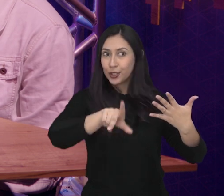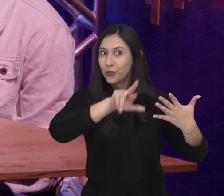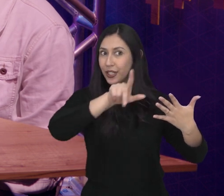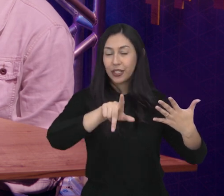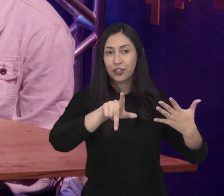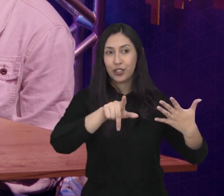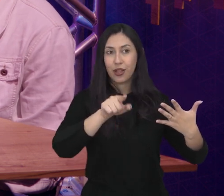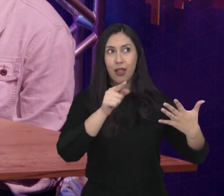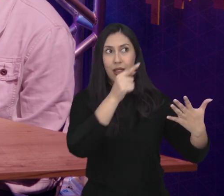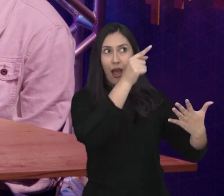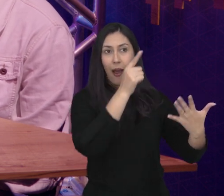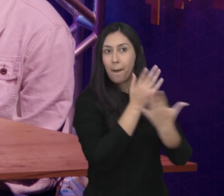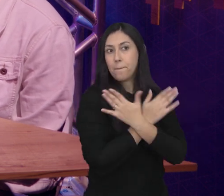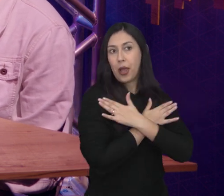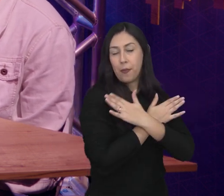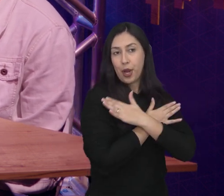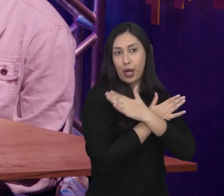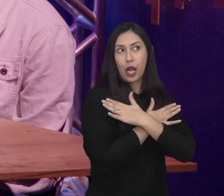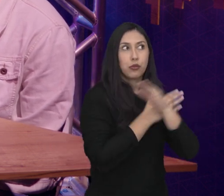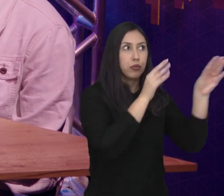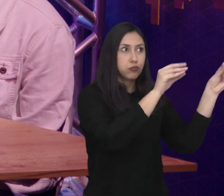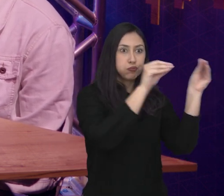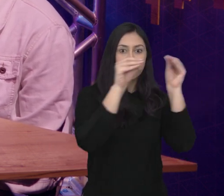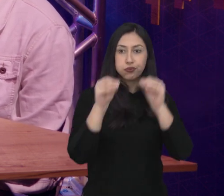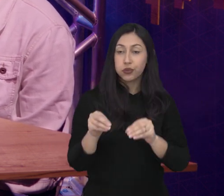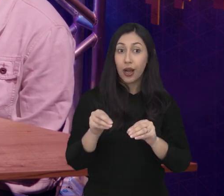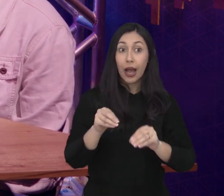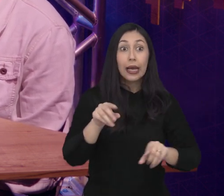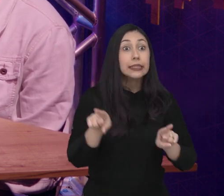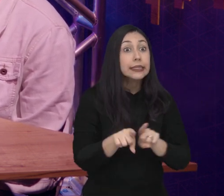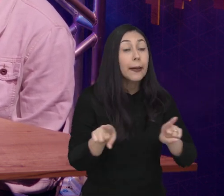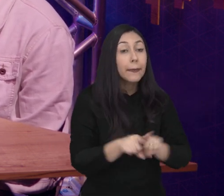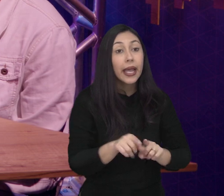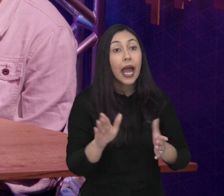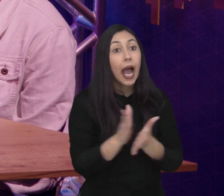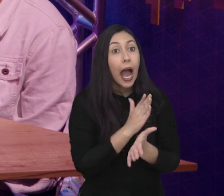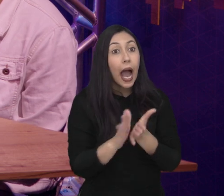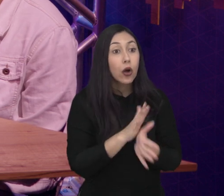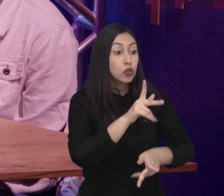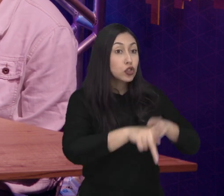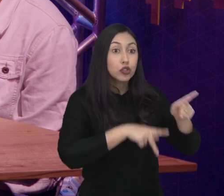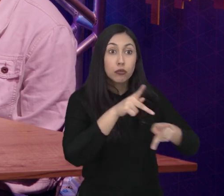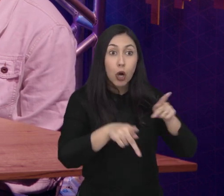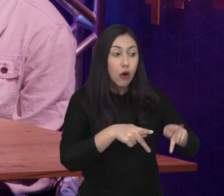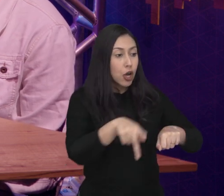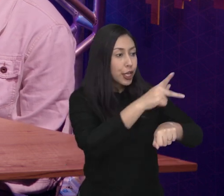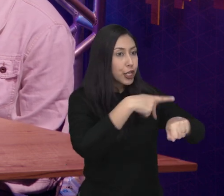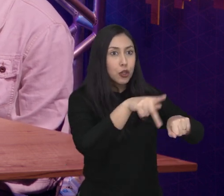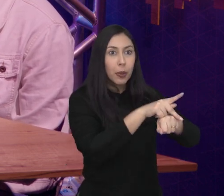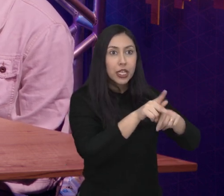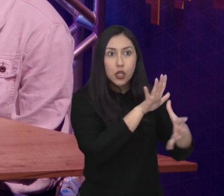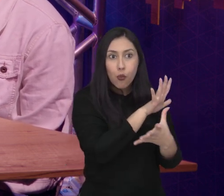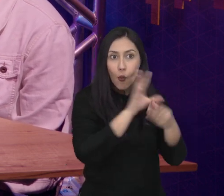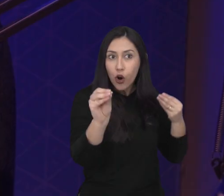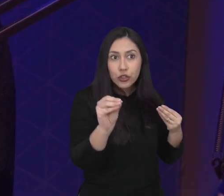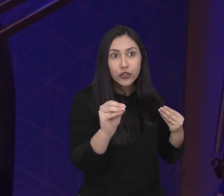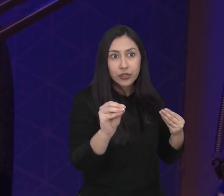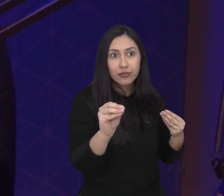dos venezuelanos, haitianos, que muitas vezes vêm até refugiados, né? né? Sim. Vale ressaltar também que